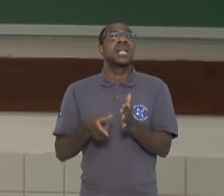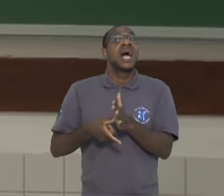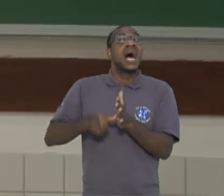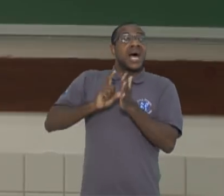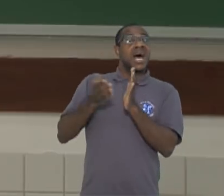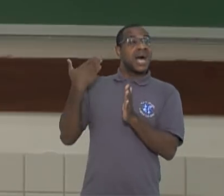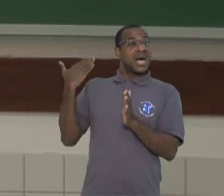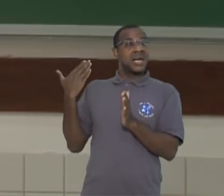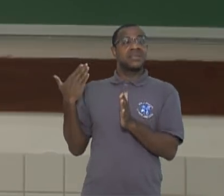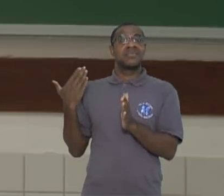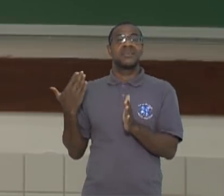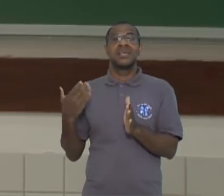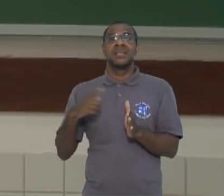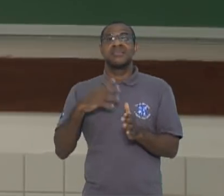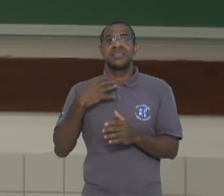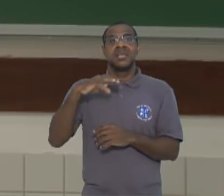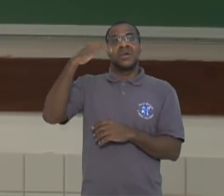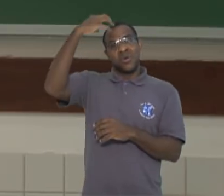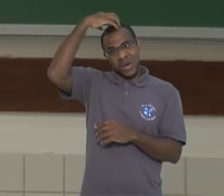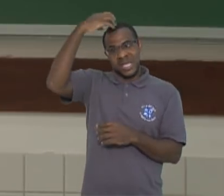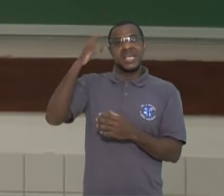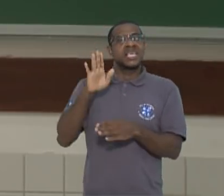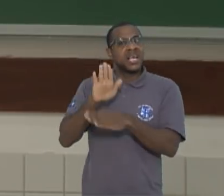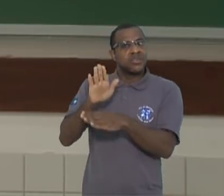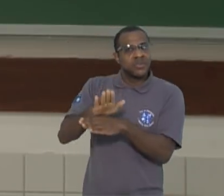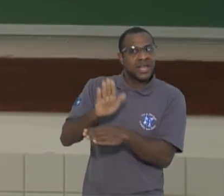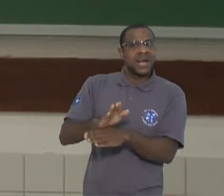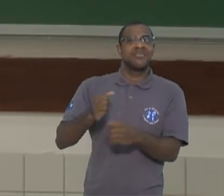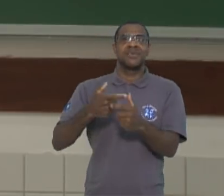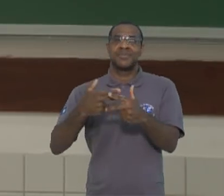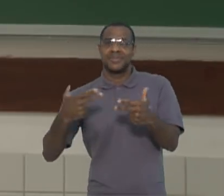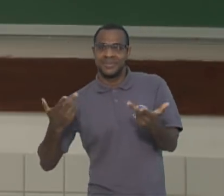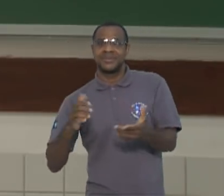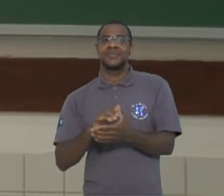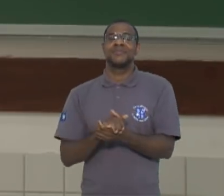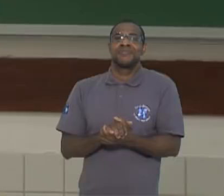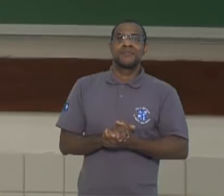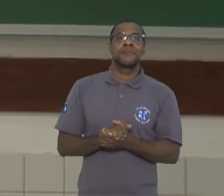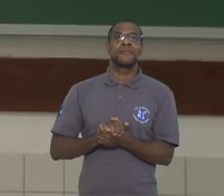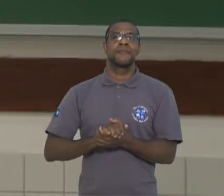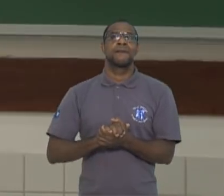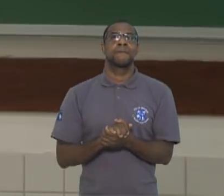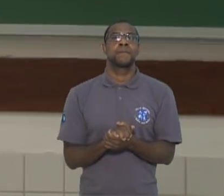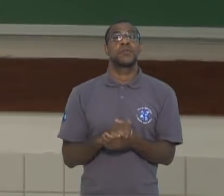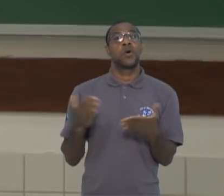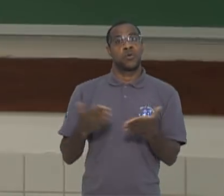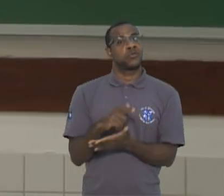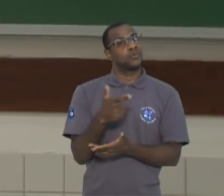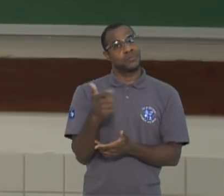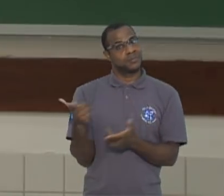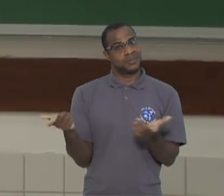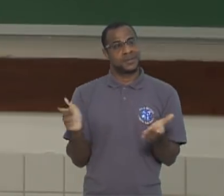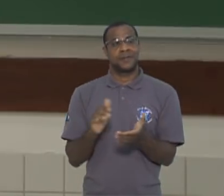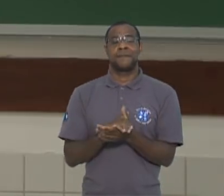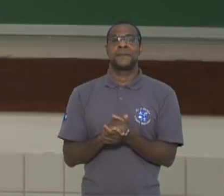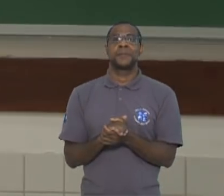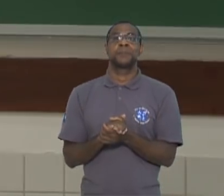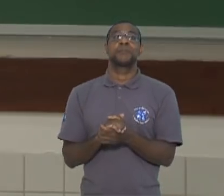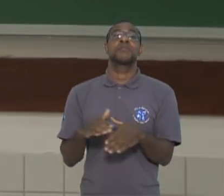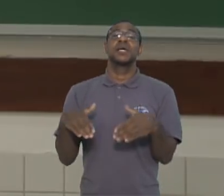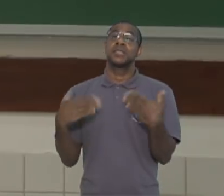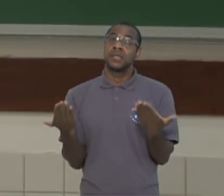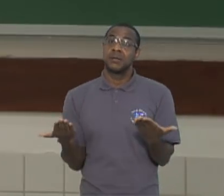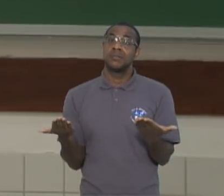tinha, né? Ah, o rei tem esse grupo aqui e ele banca esse grupo. Né? Hoje em dia não tem mais isso. Tá?